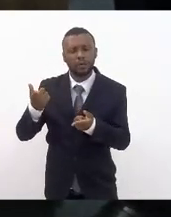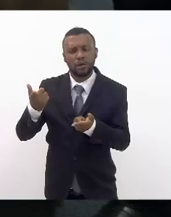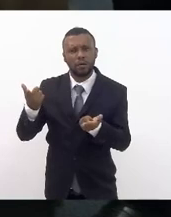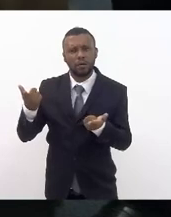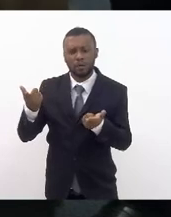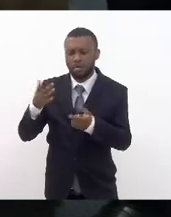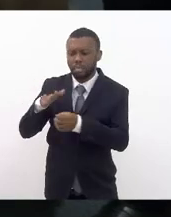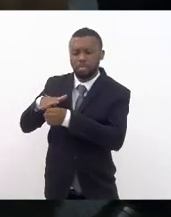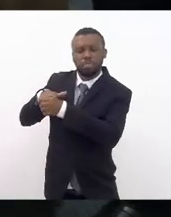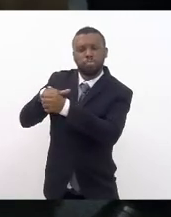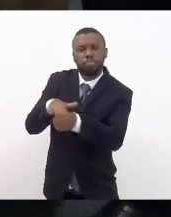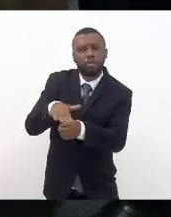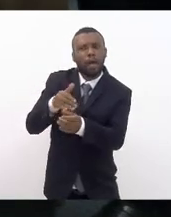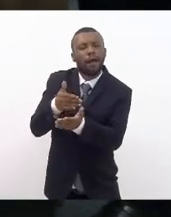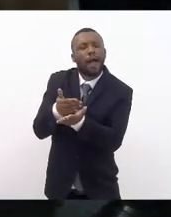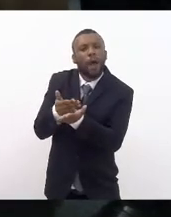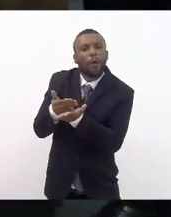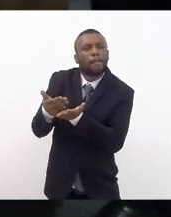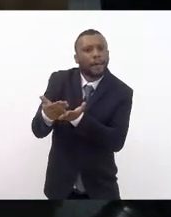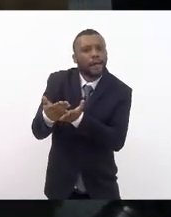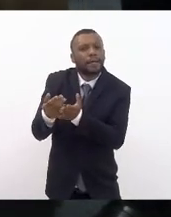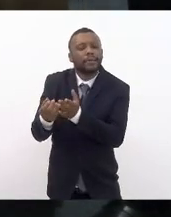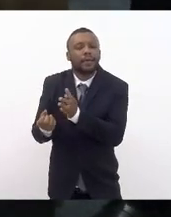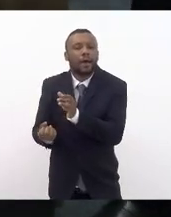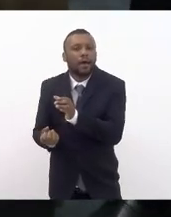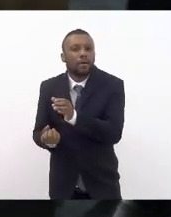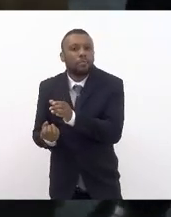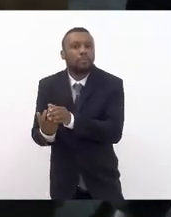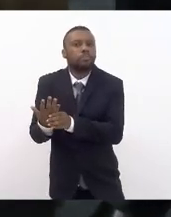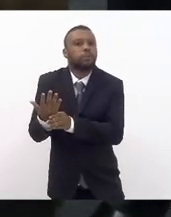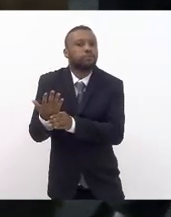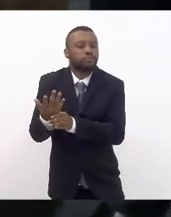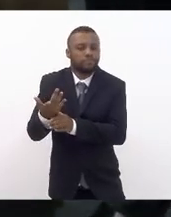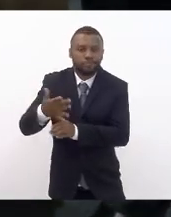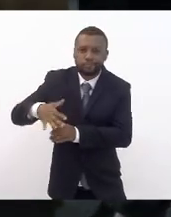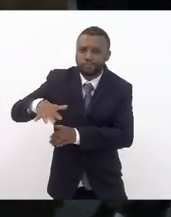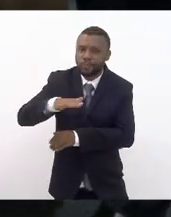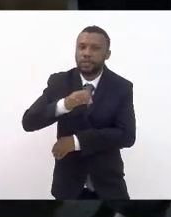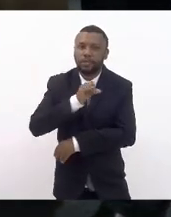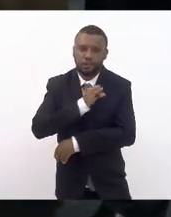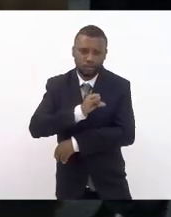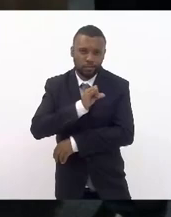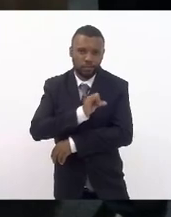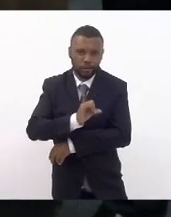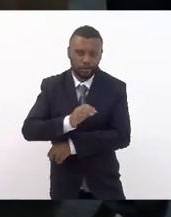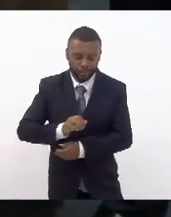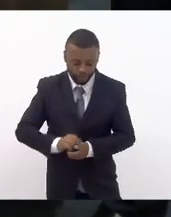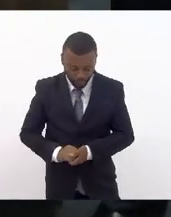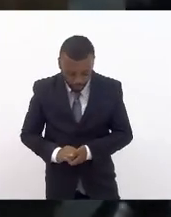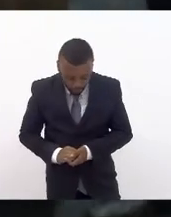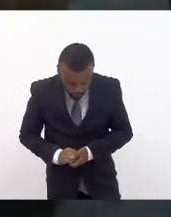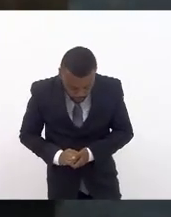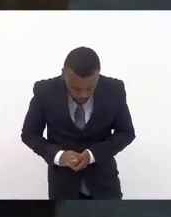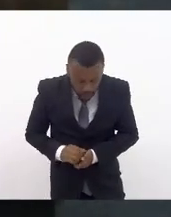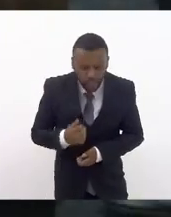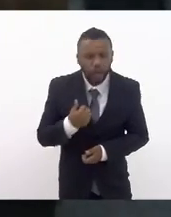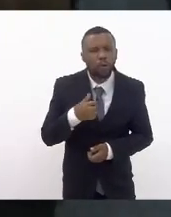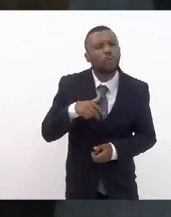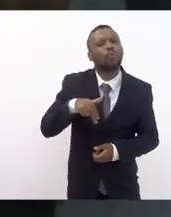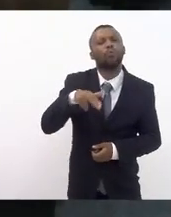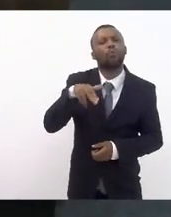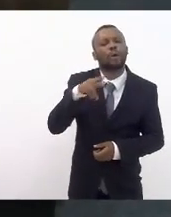autoritarismo começa a prevalecer na nossa cidade. Eu nunca vi uma